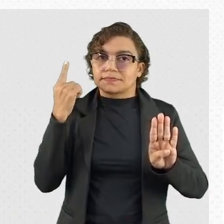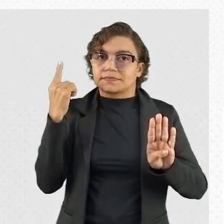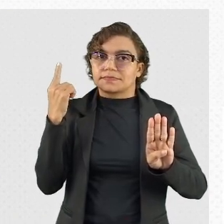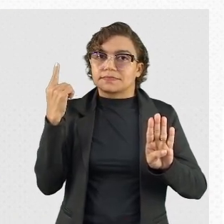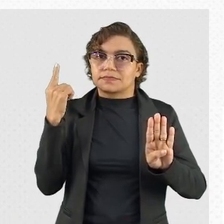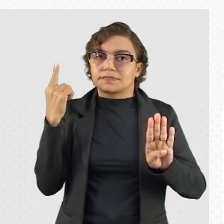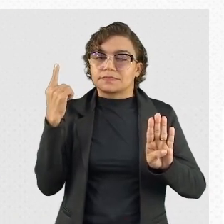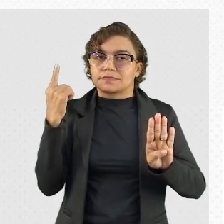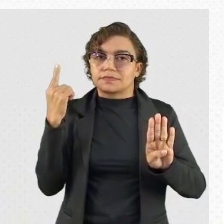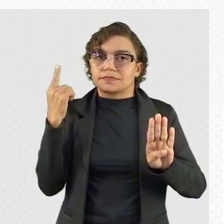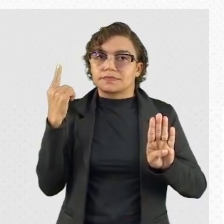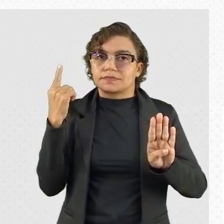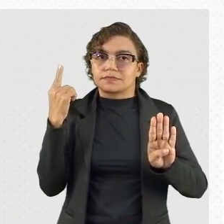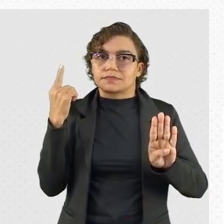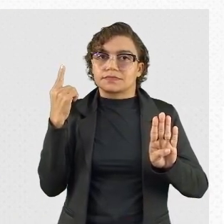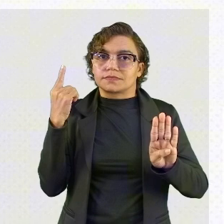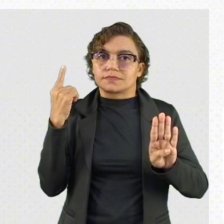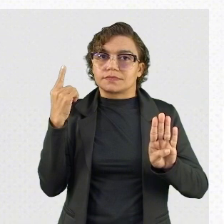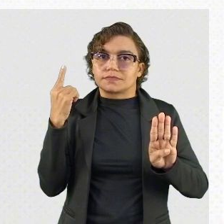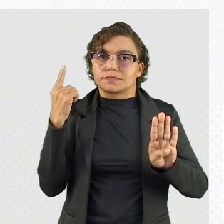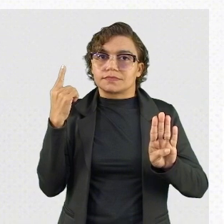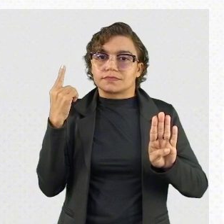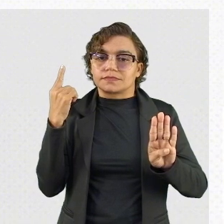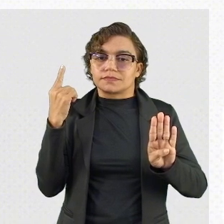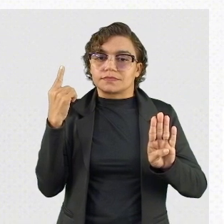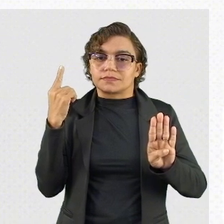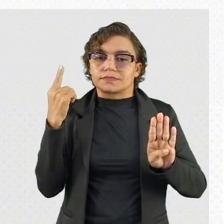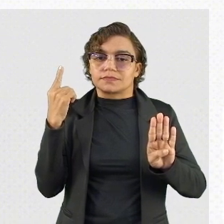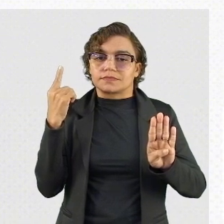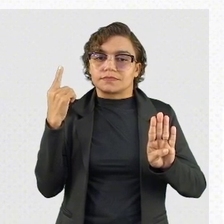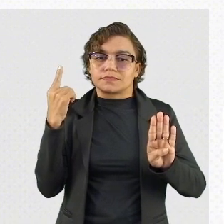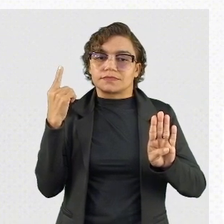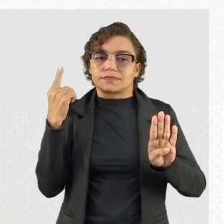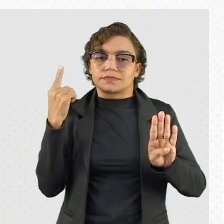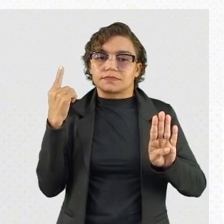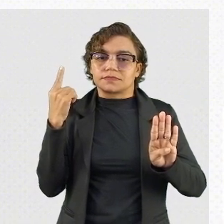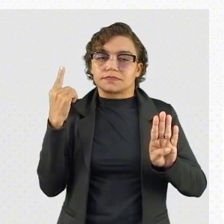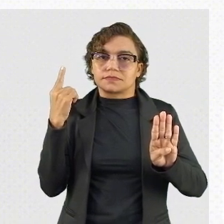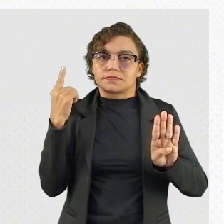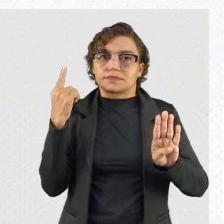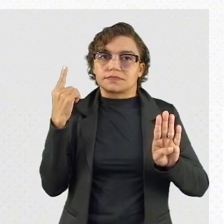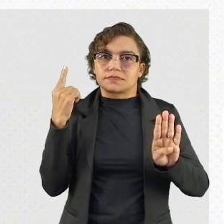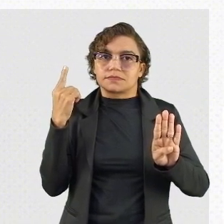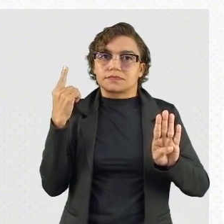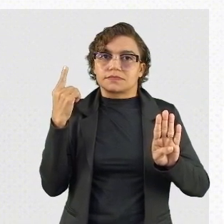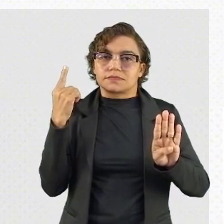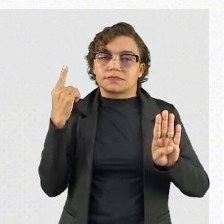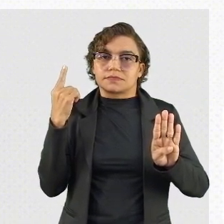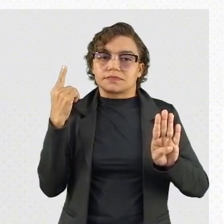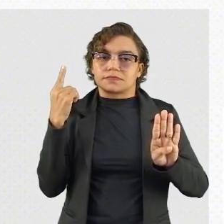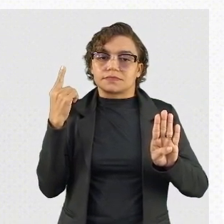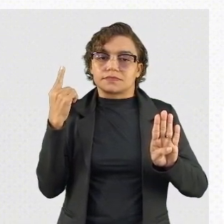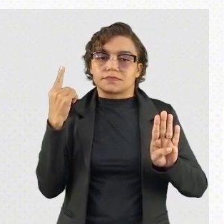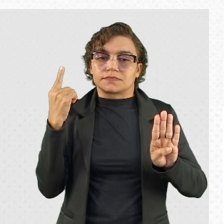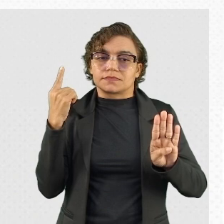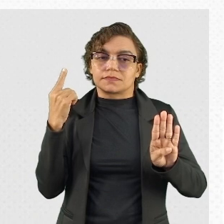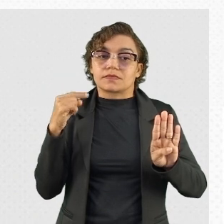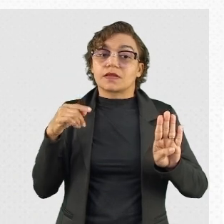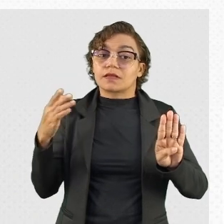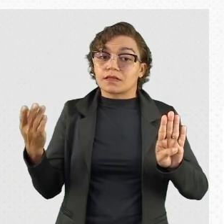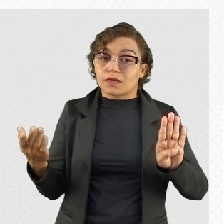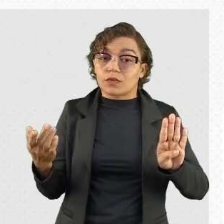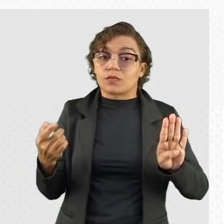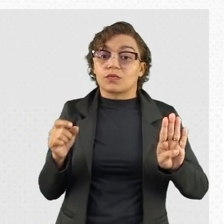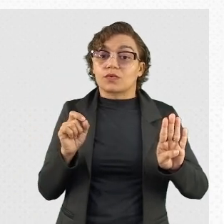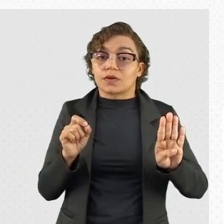aos dogmas do catolicismo, sobretudo da concepção teocêntrica de mundo. Os renascentistas, eles estão se